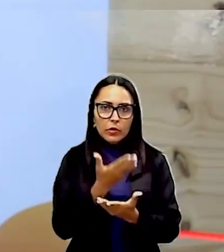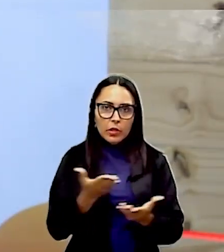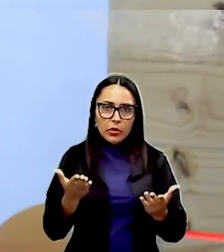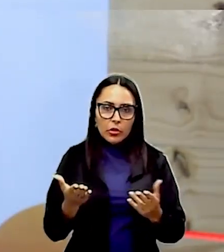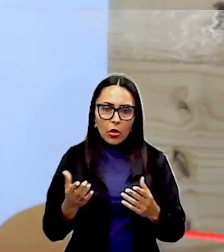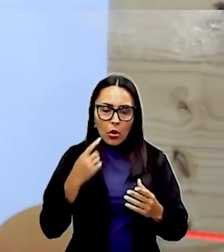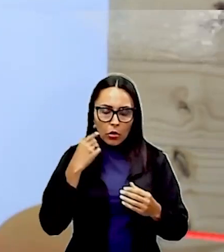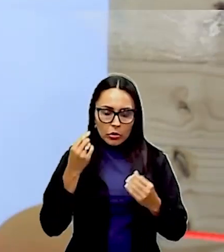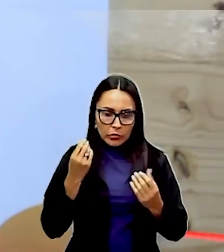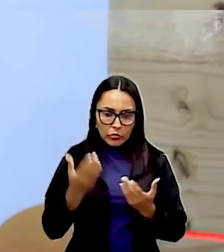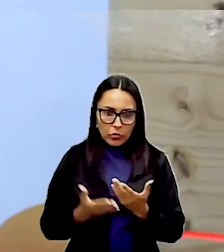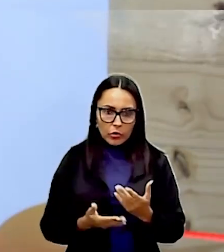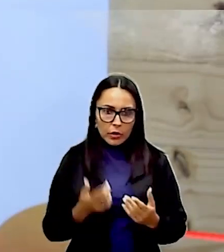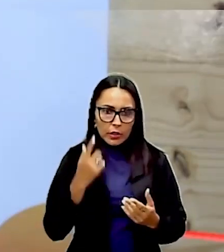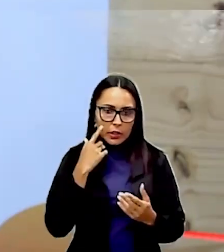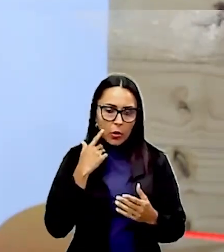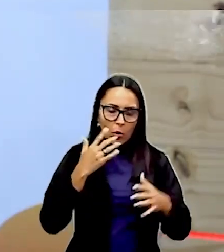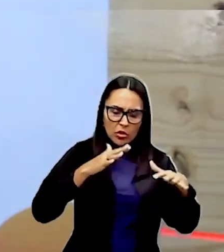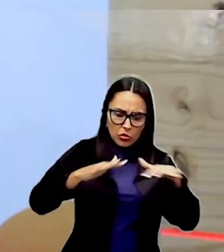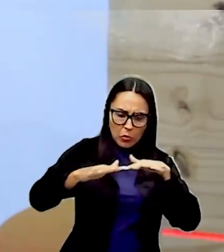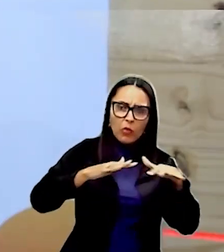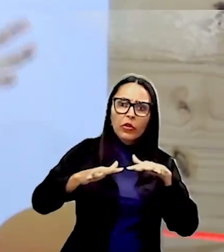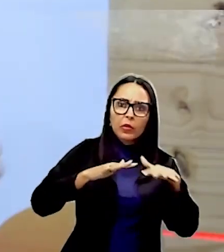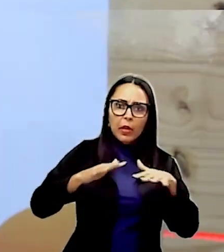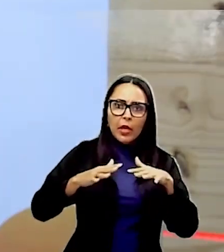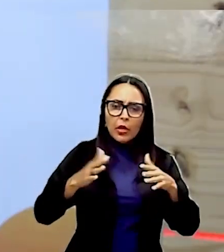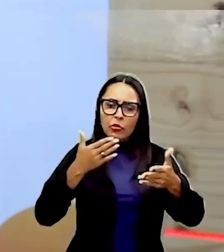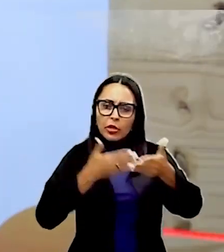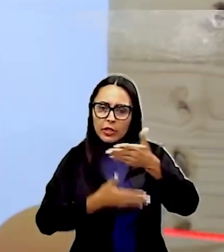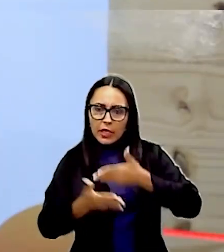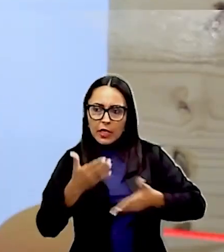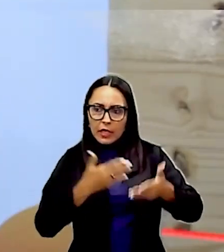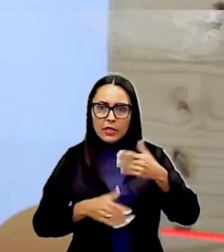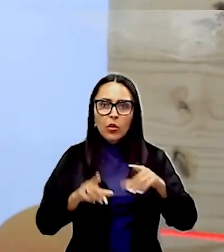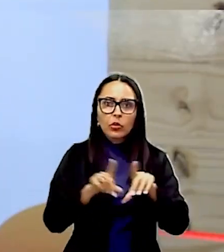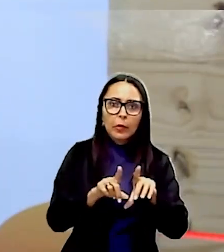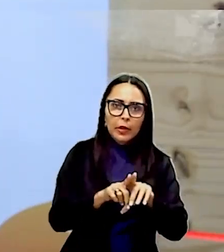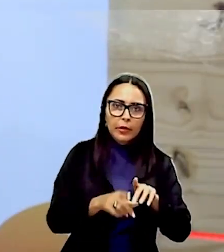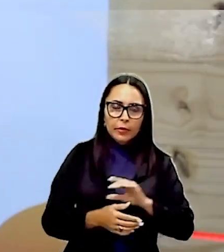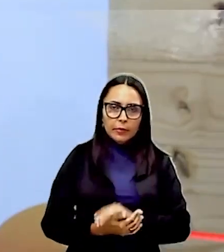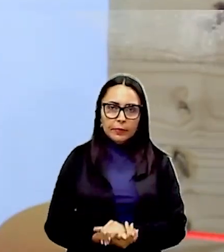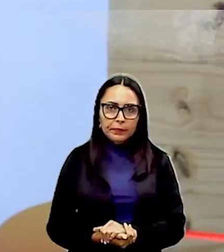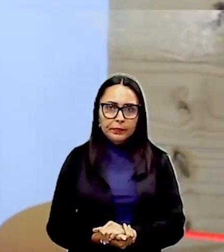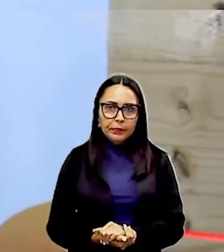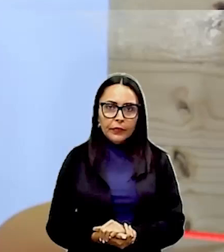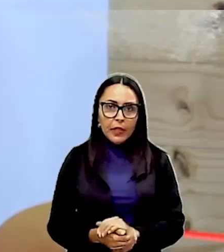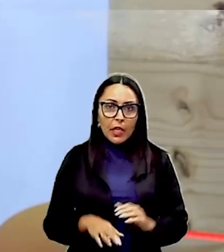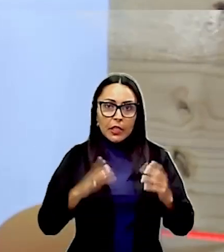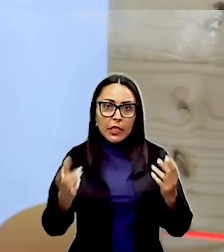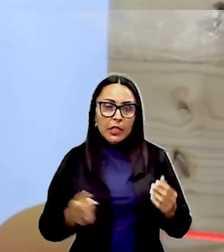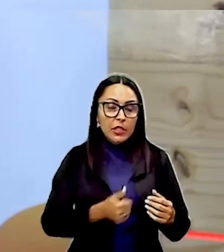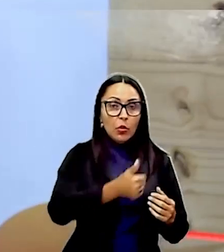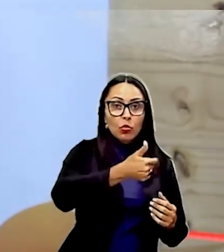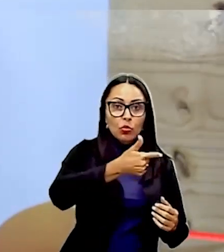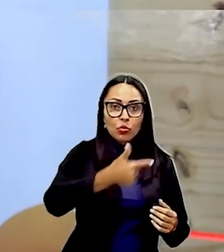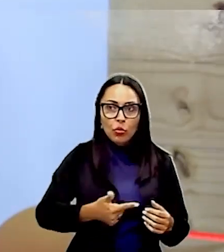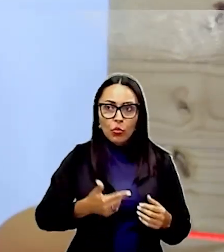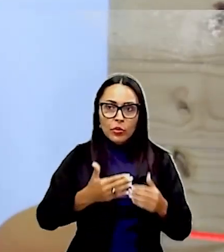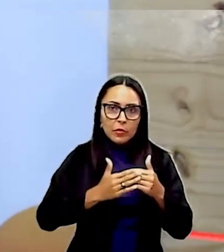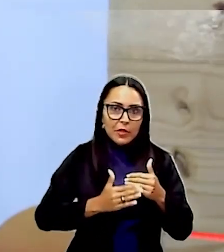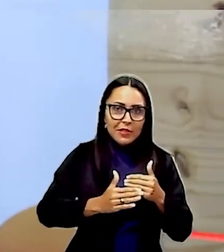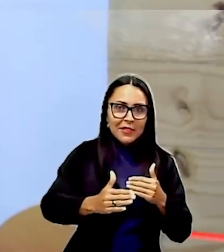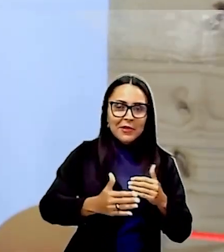assim os jogos. Questão de movimento, interações ou algo do tipo. Que são os 12 princípios da